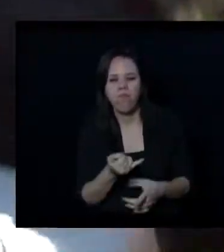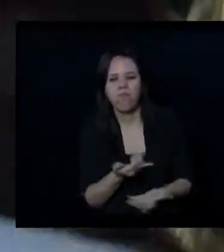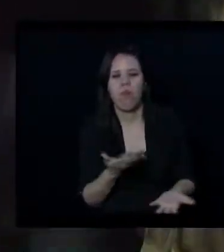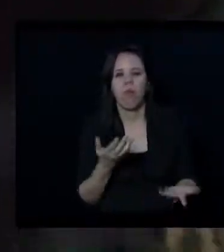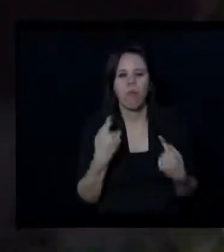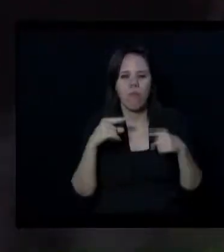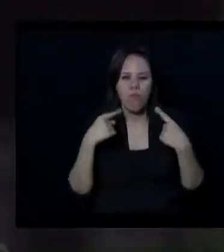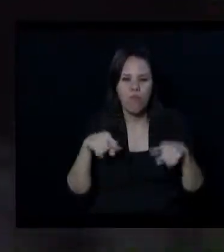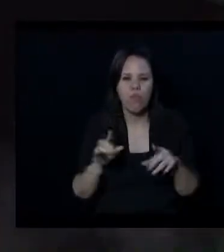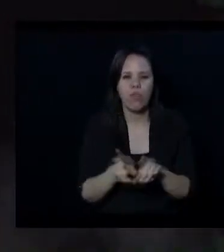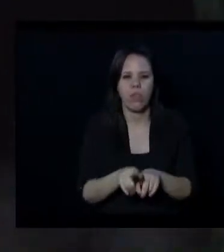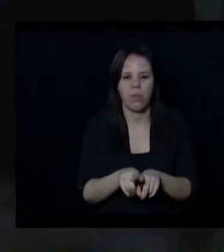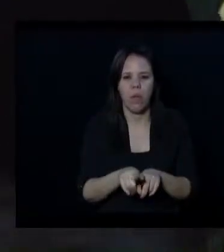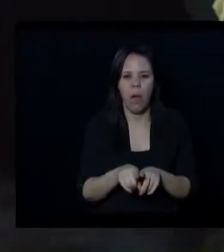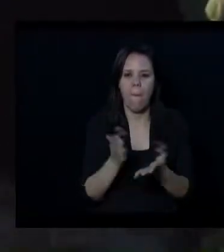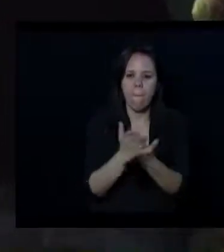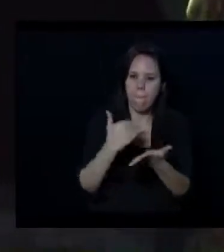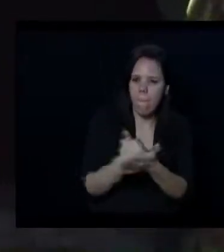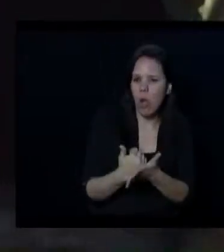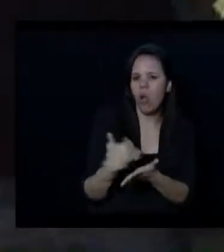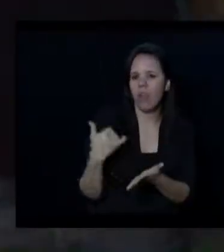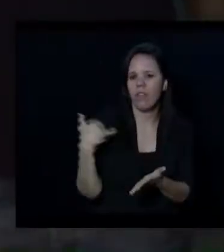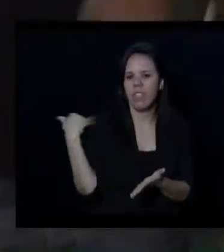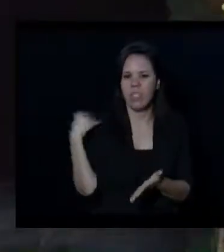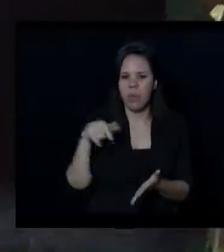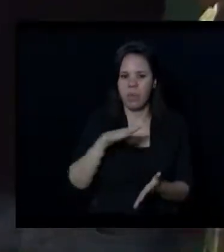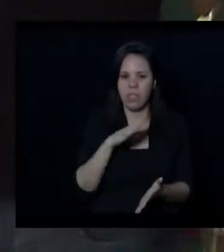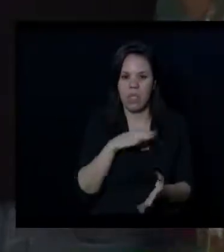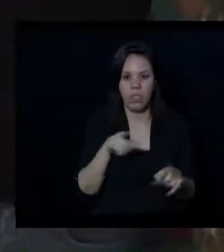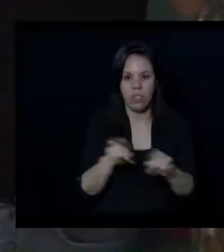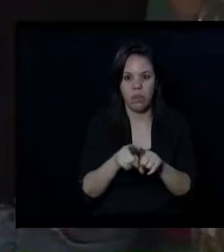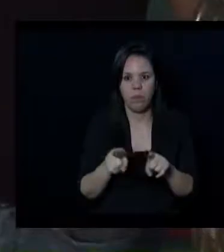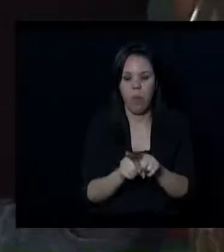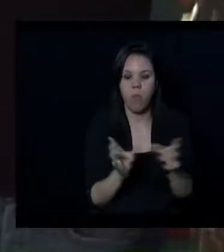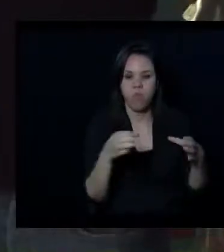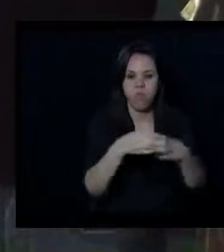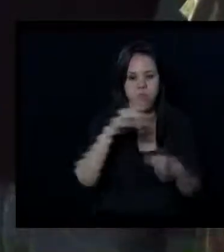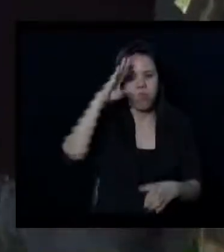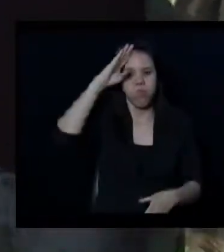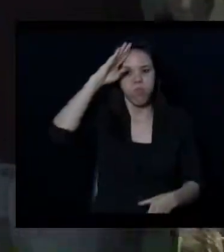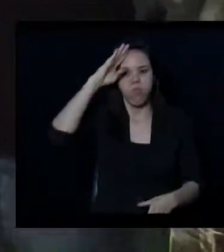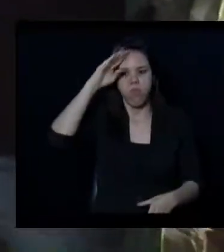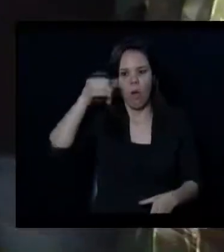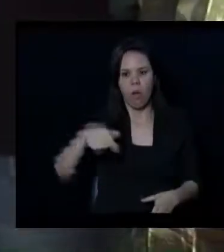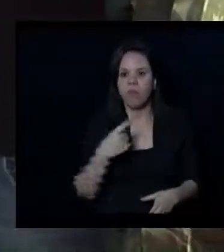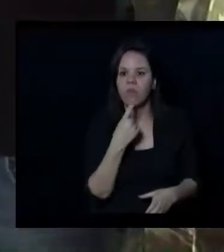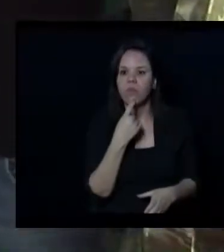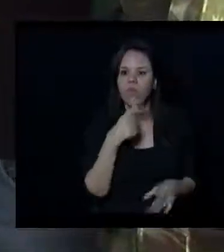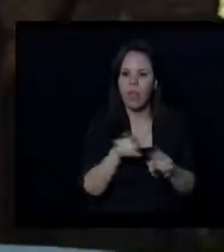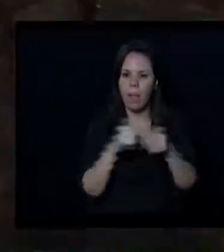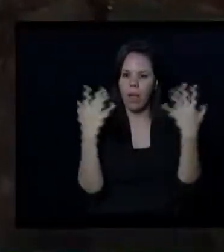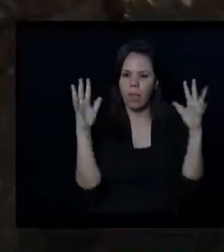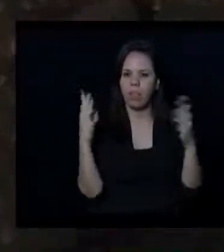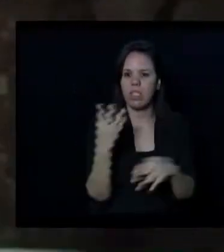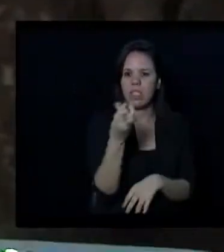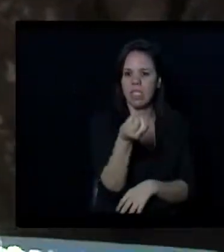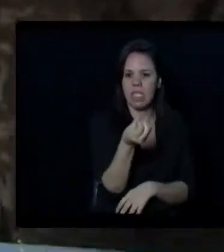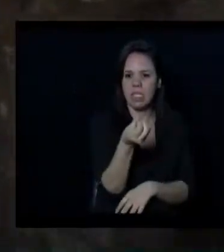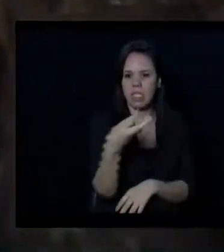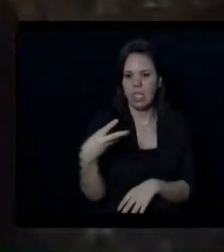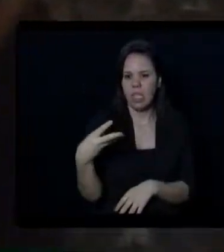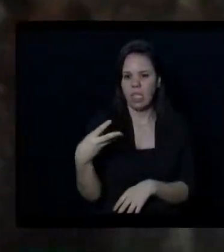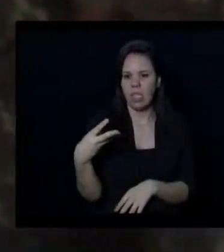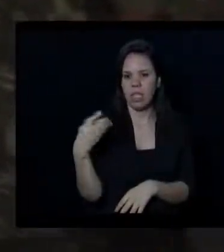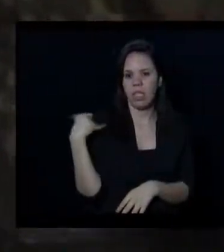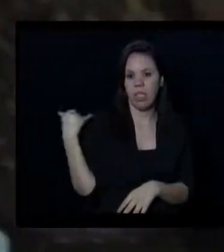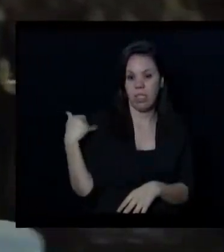aniversário para a cidade e para o 2º Belog, o batalhão logístico do Exército em Campinas, que comemorou 63 anos.